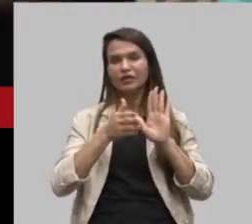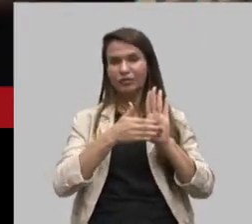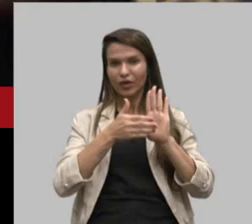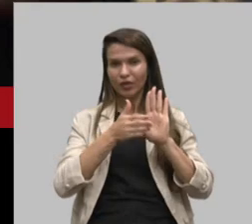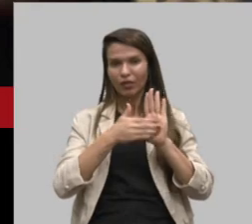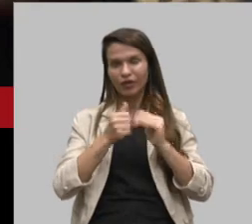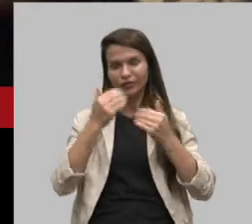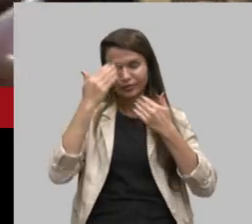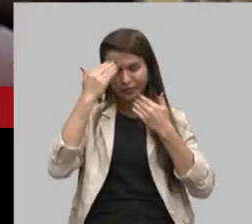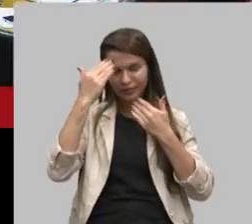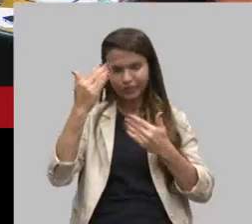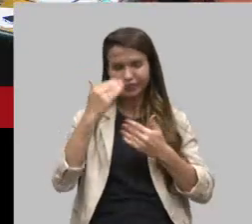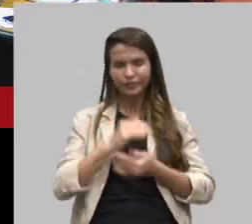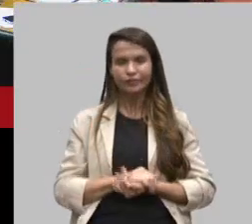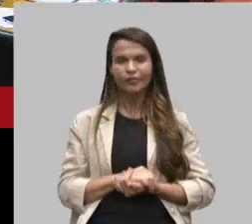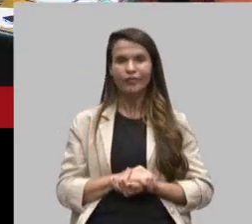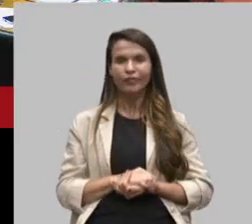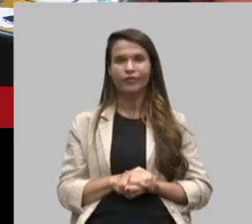obrigada